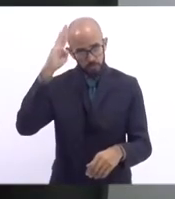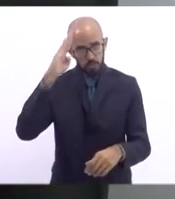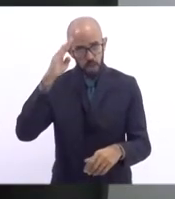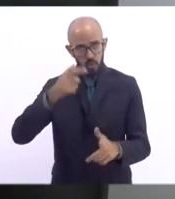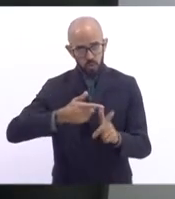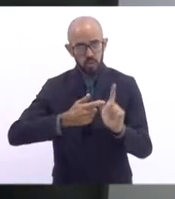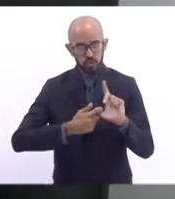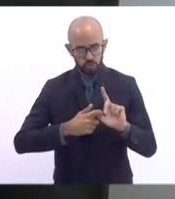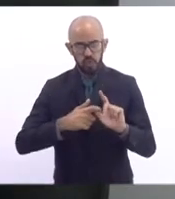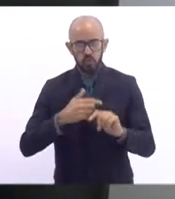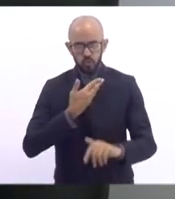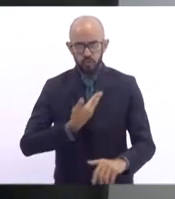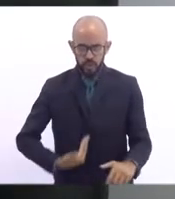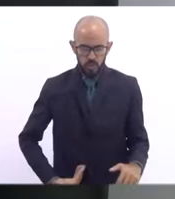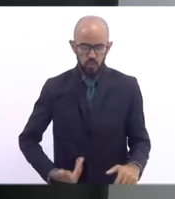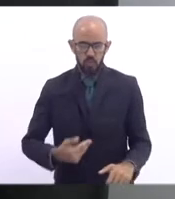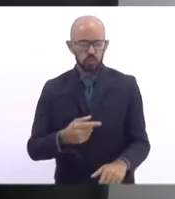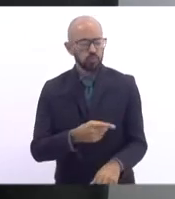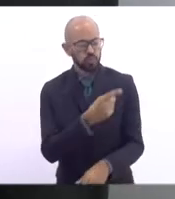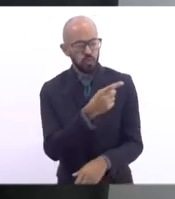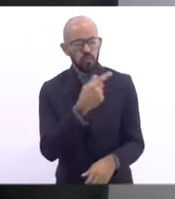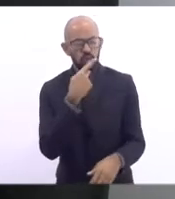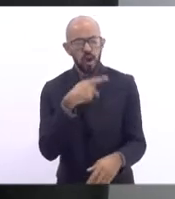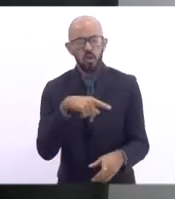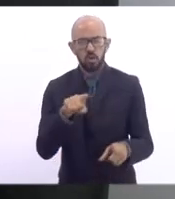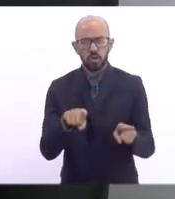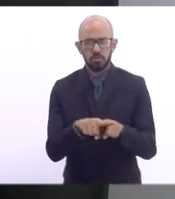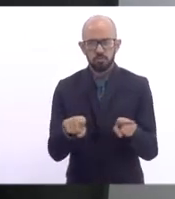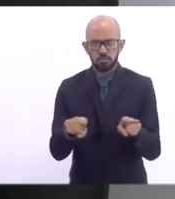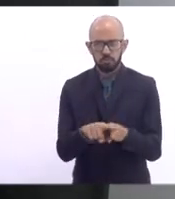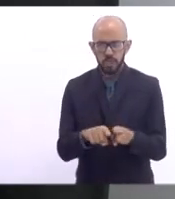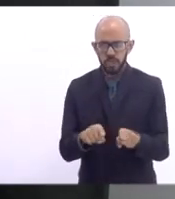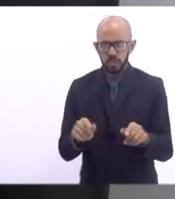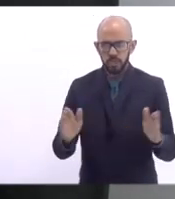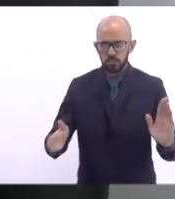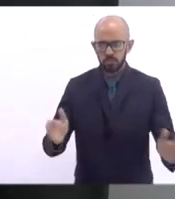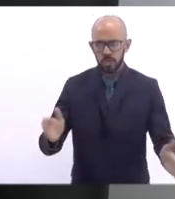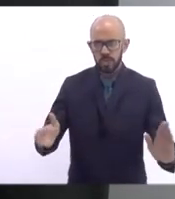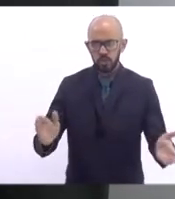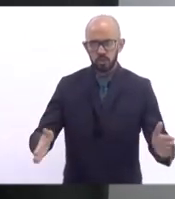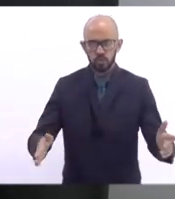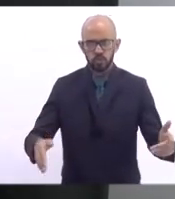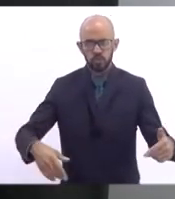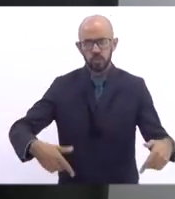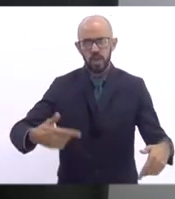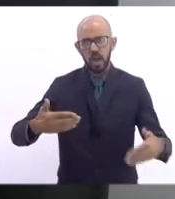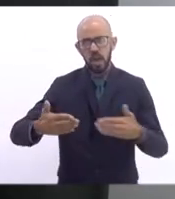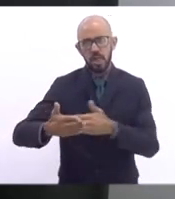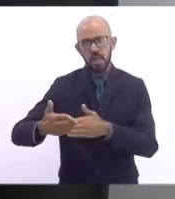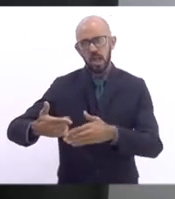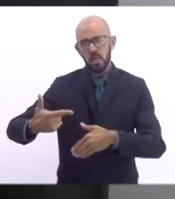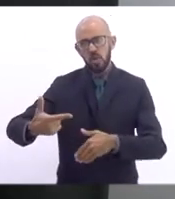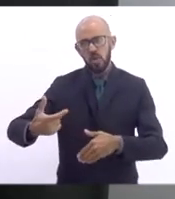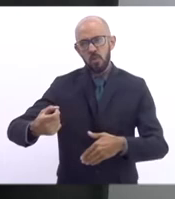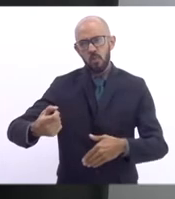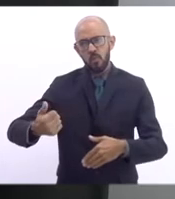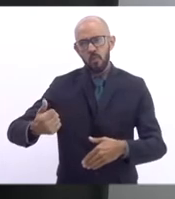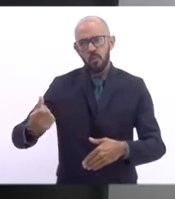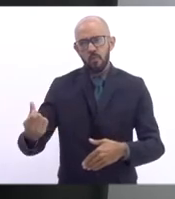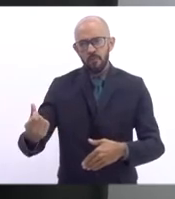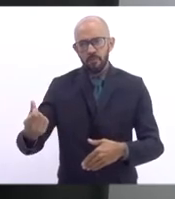dívida e Olá eu sou teria ido e feito isso no período até 2016